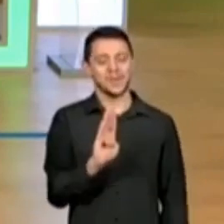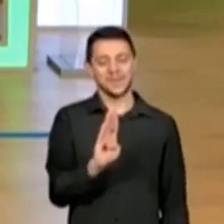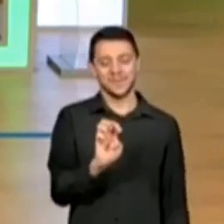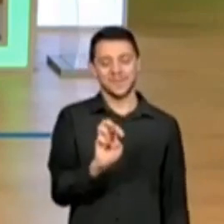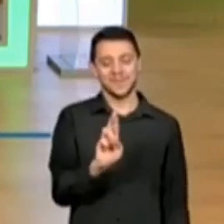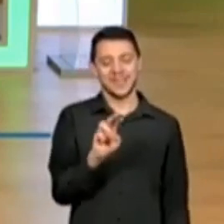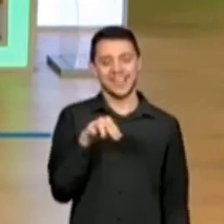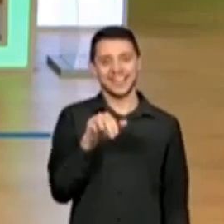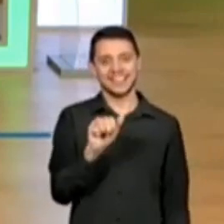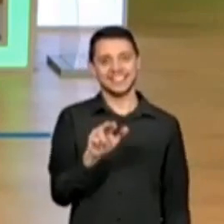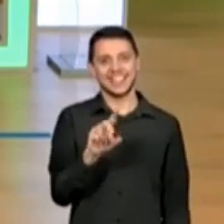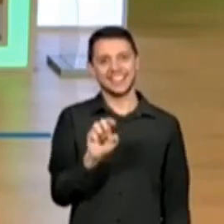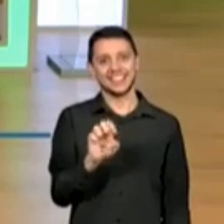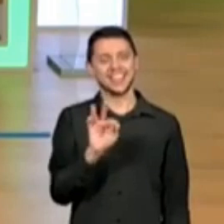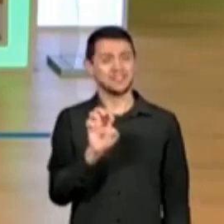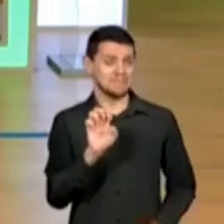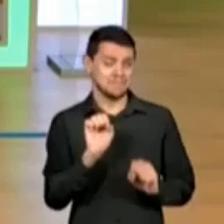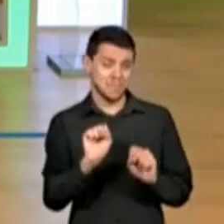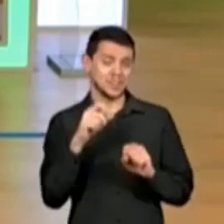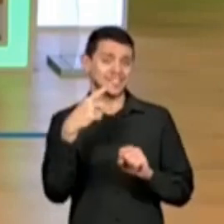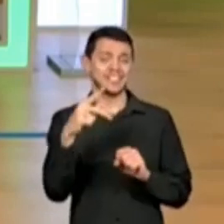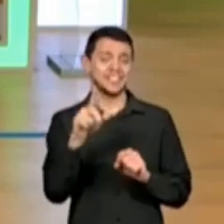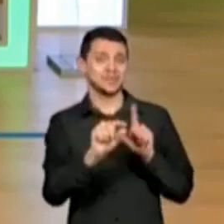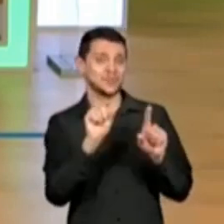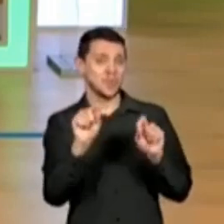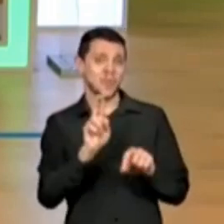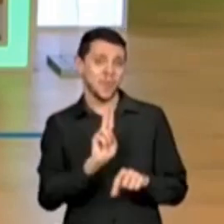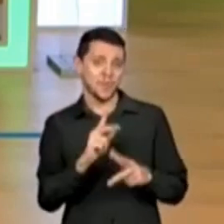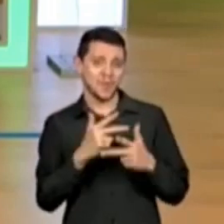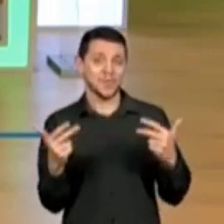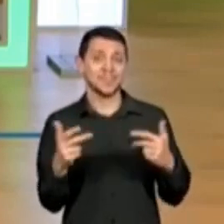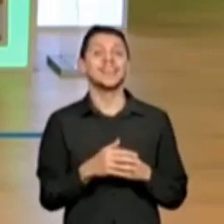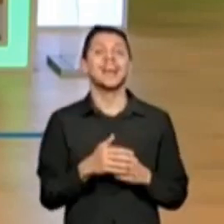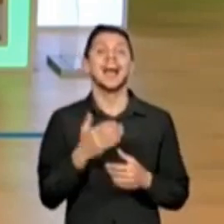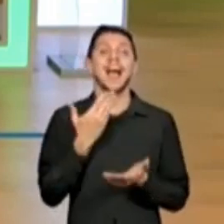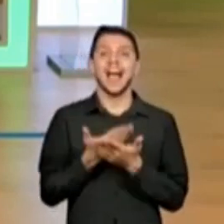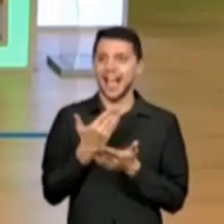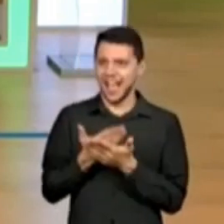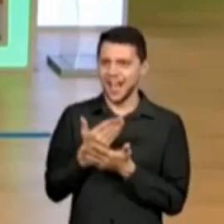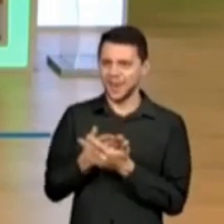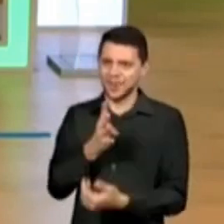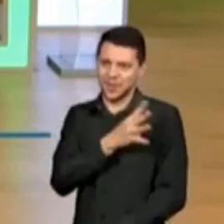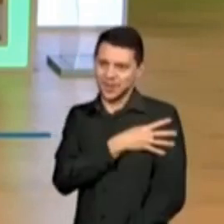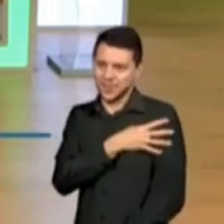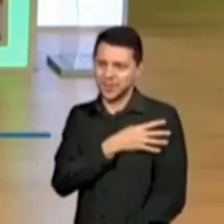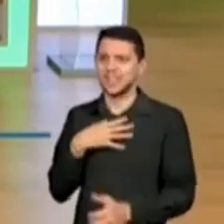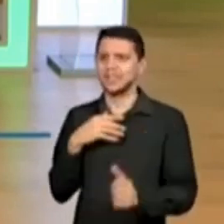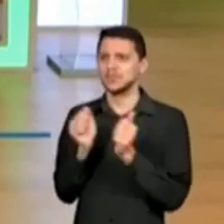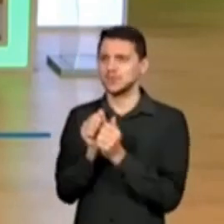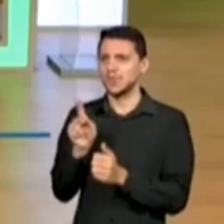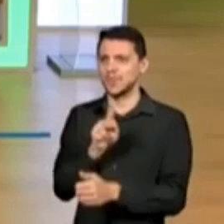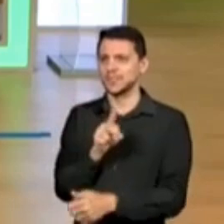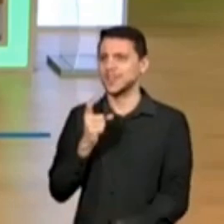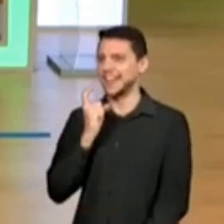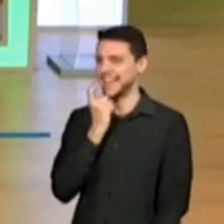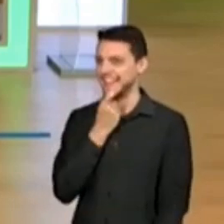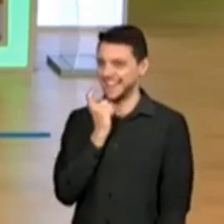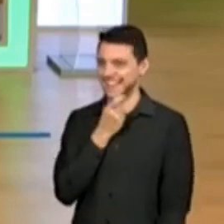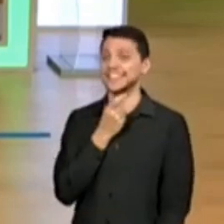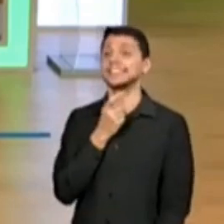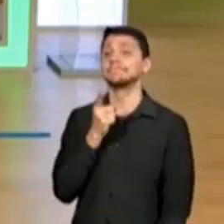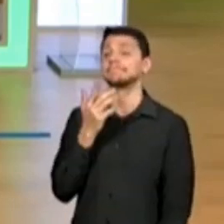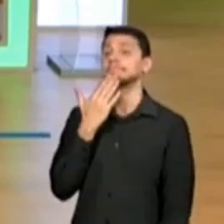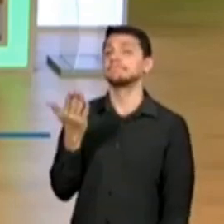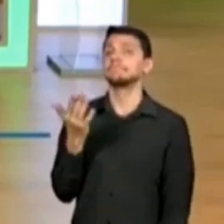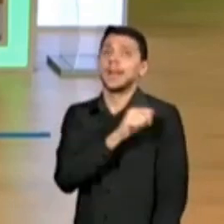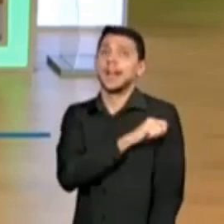colocar o nome onde você quiser. Você sabia que na aula do 4º ano, eu estava numa aula com a professora Karen? Sim. E aí estavam falando, ela pediu para os